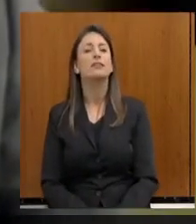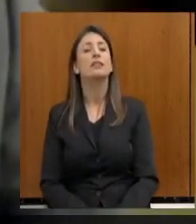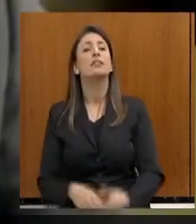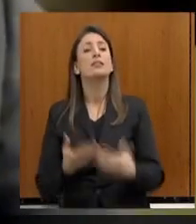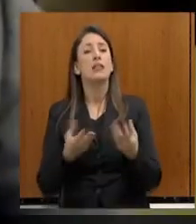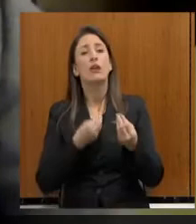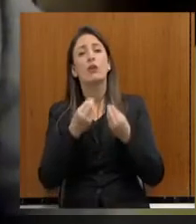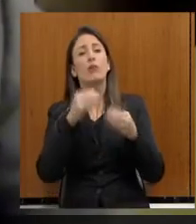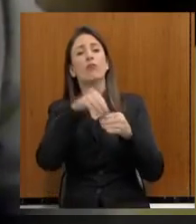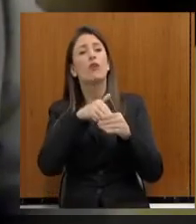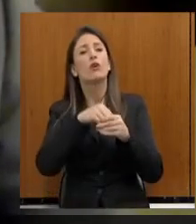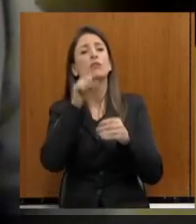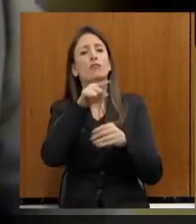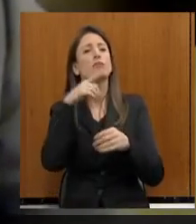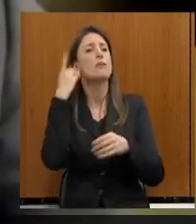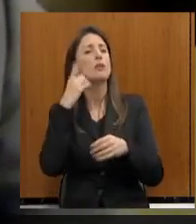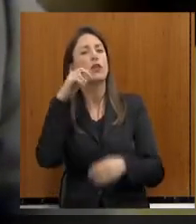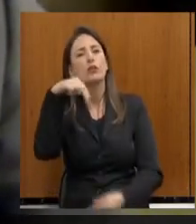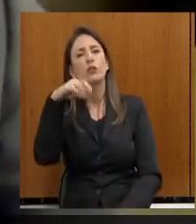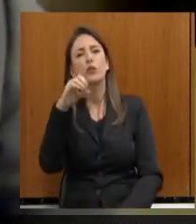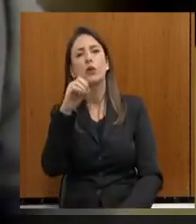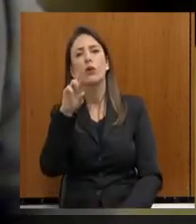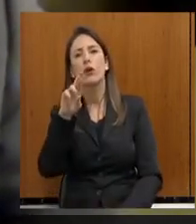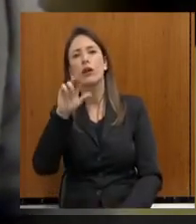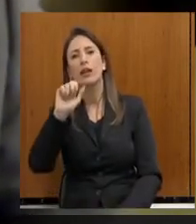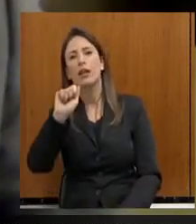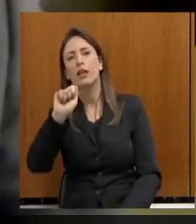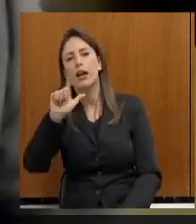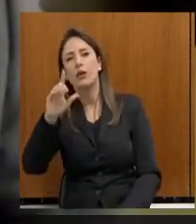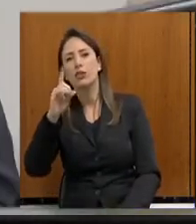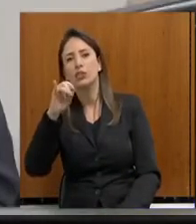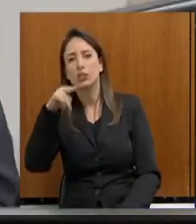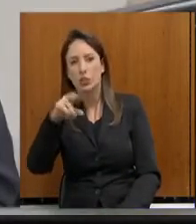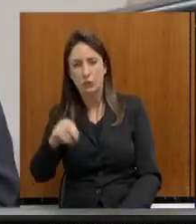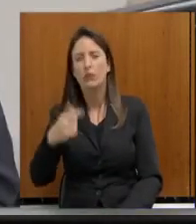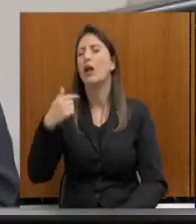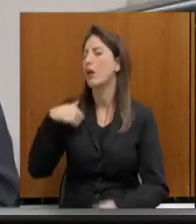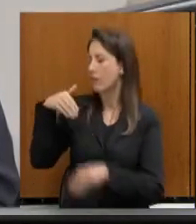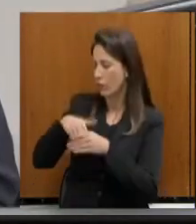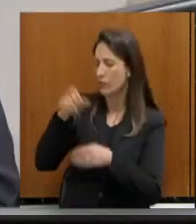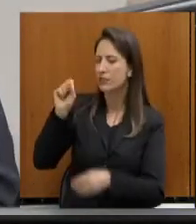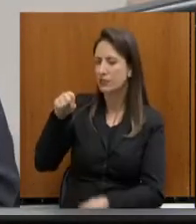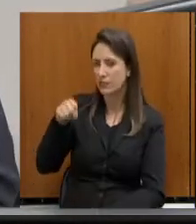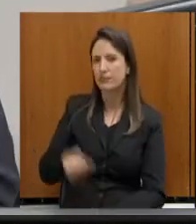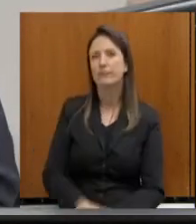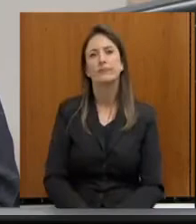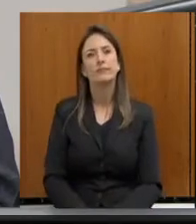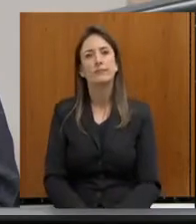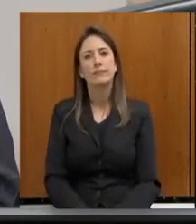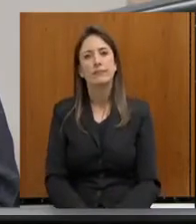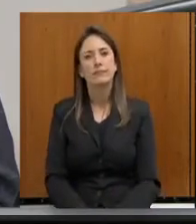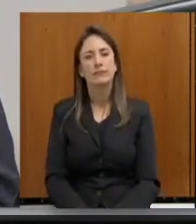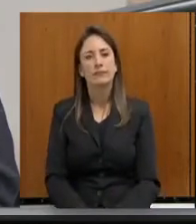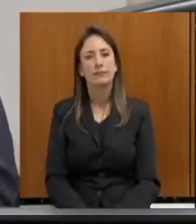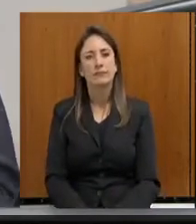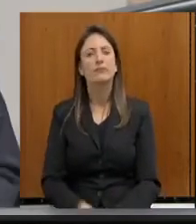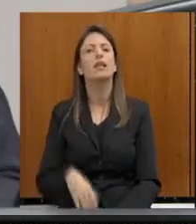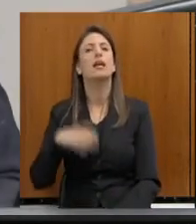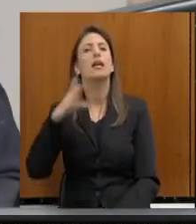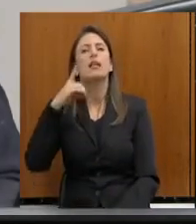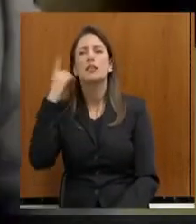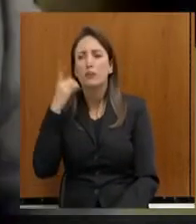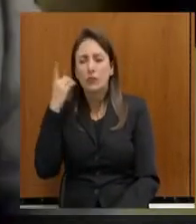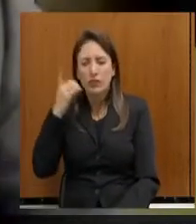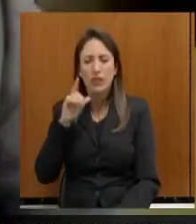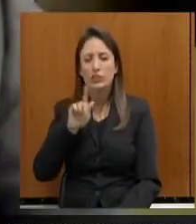de Pomerode no projeto só teoria voz Sim Presidente Epitácio Pereira